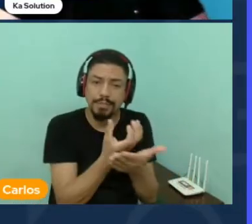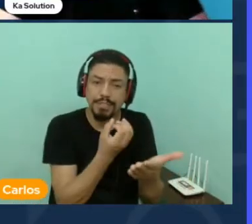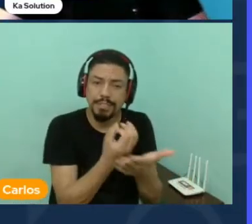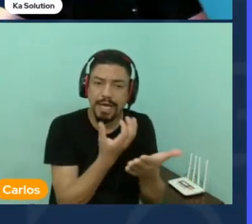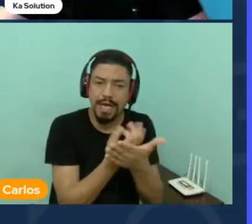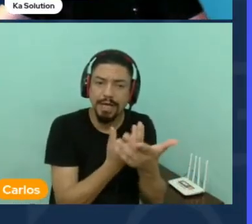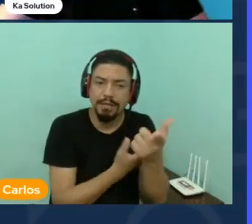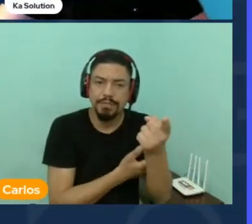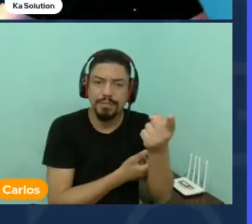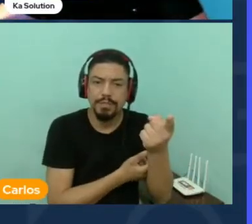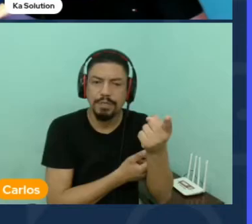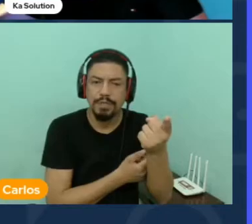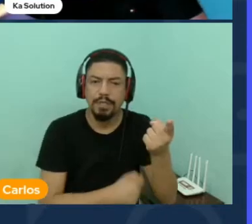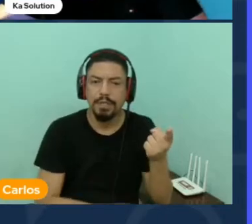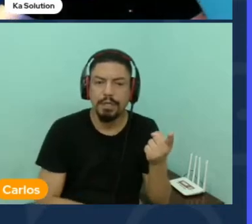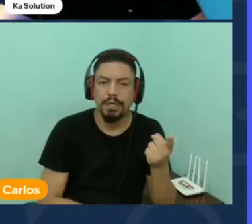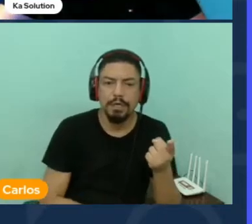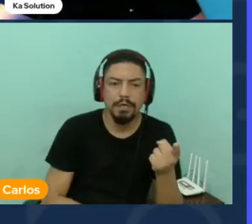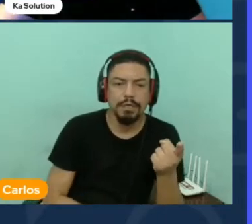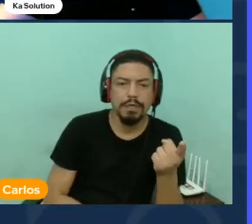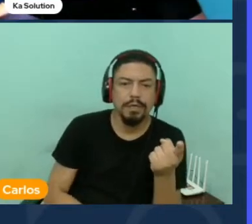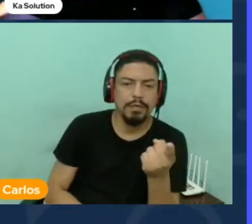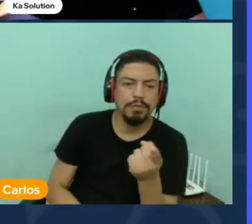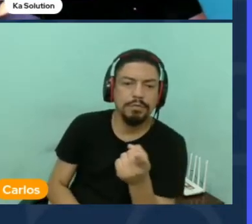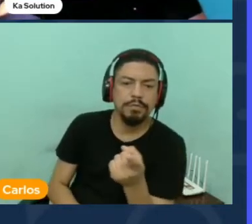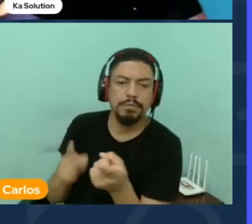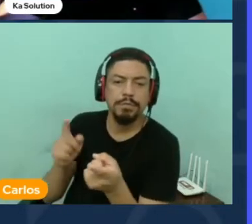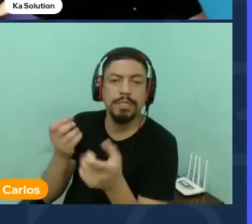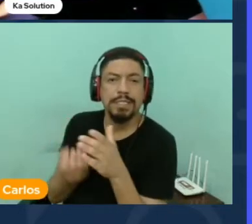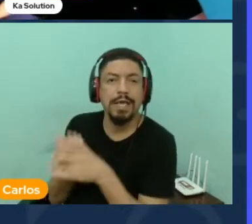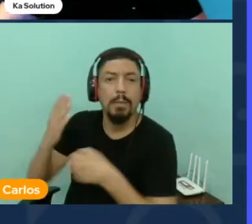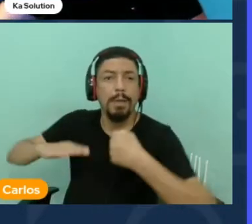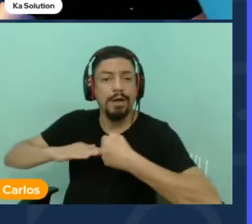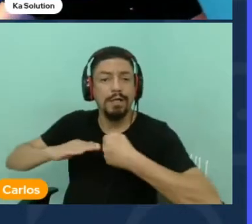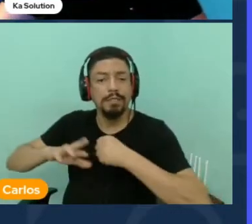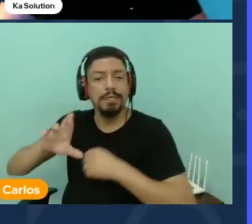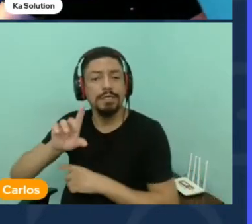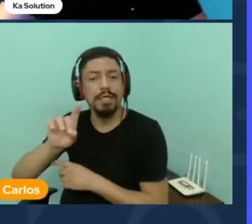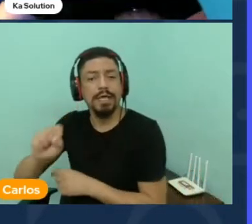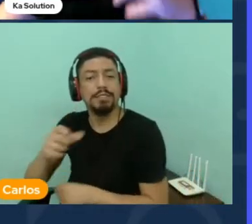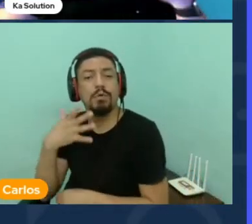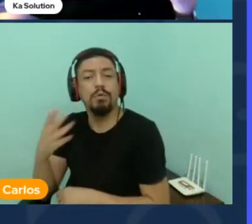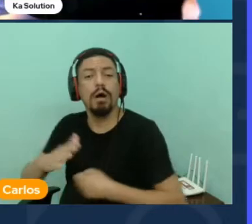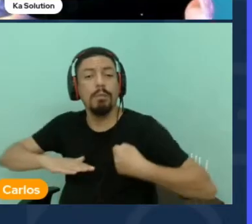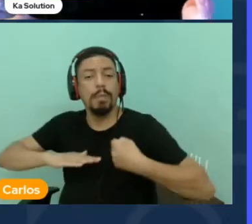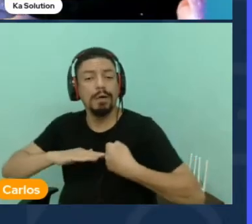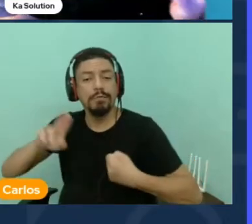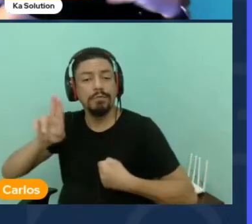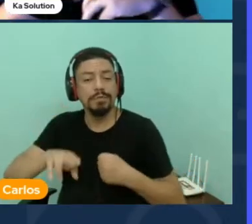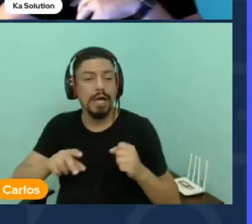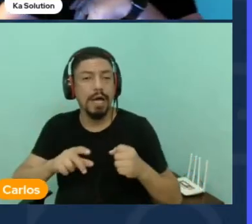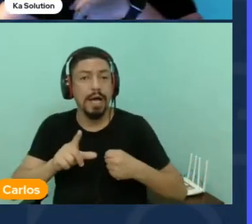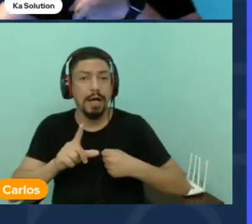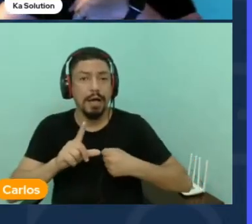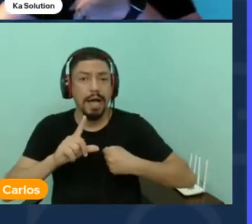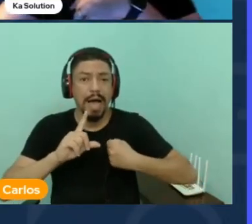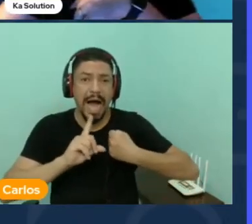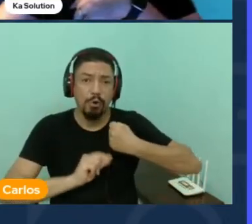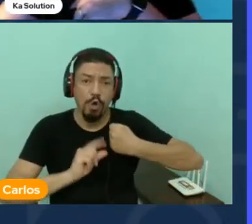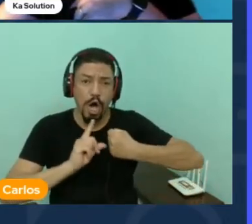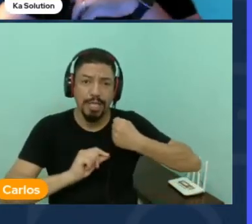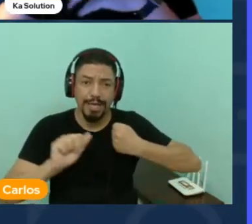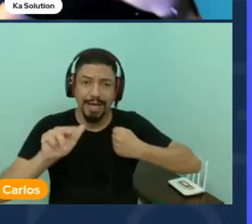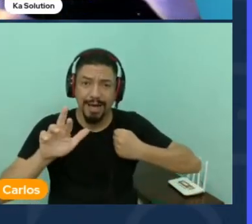meus usuários? Vou criar um banco de dados no RDS? Qual banco de dados? Aurora?